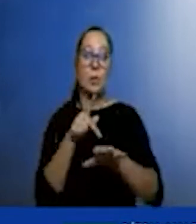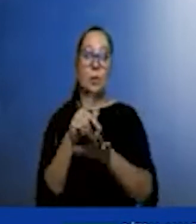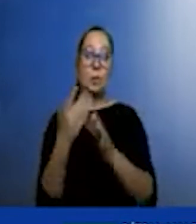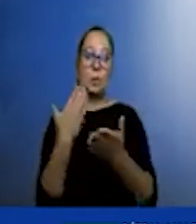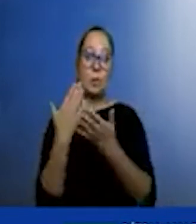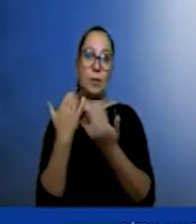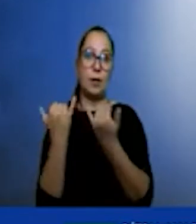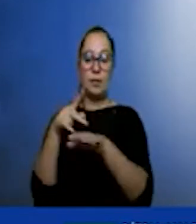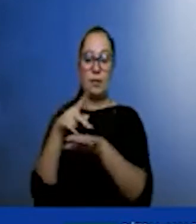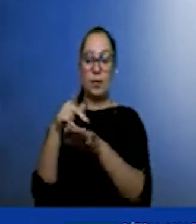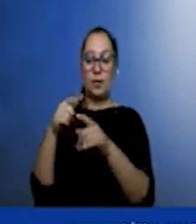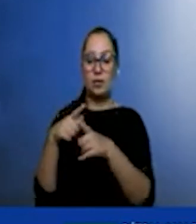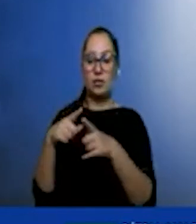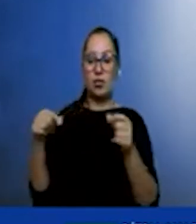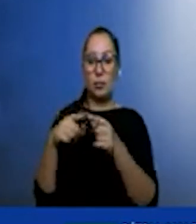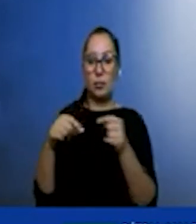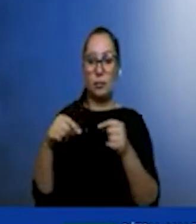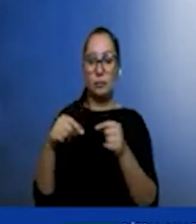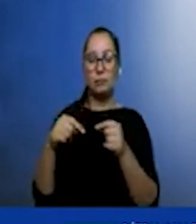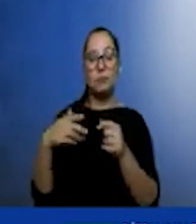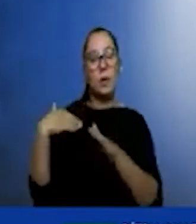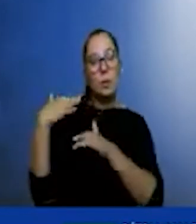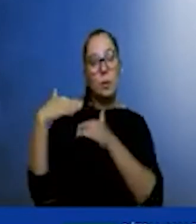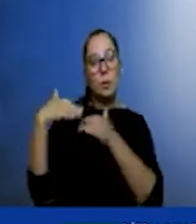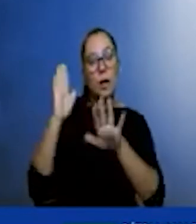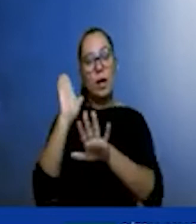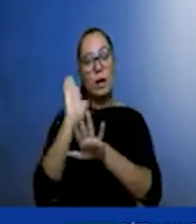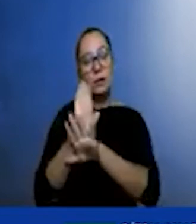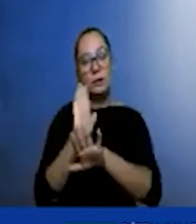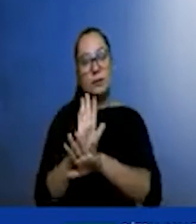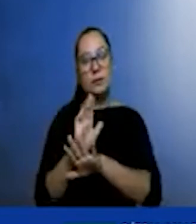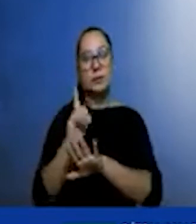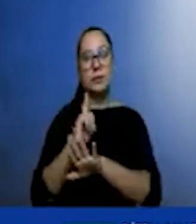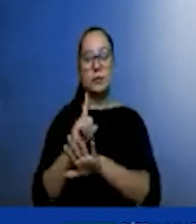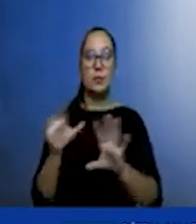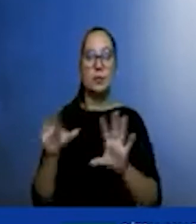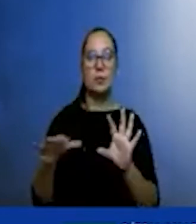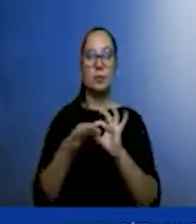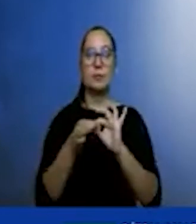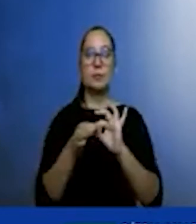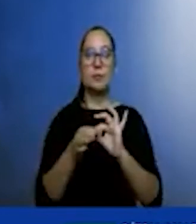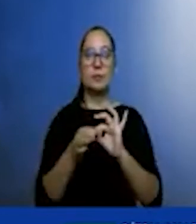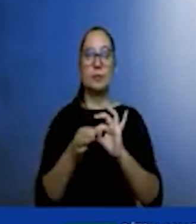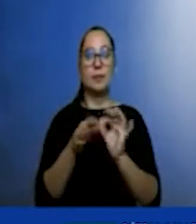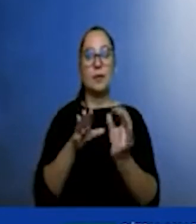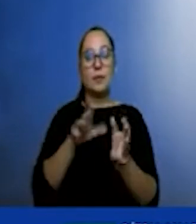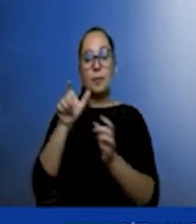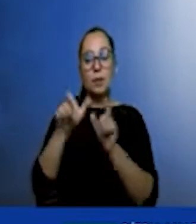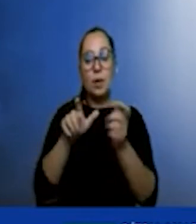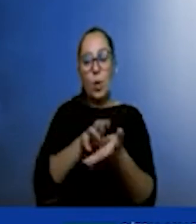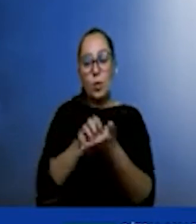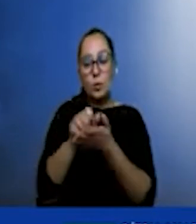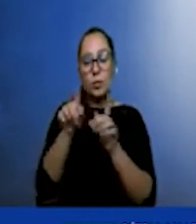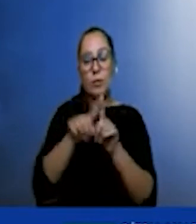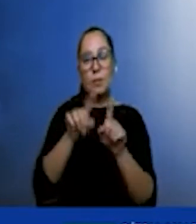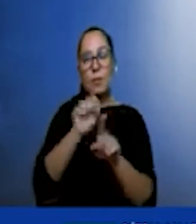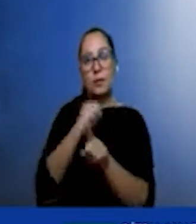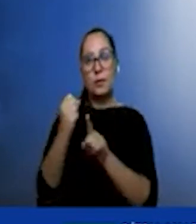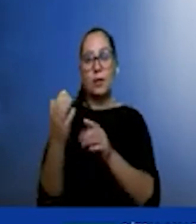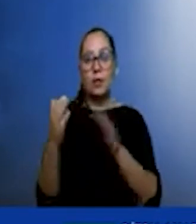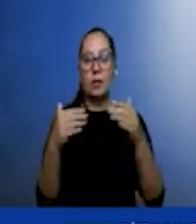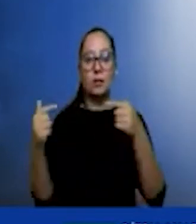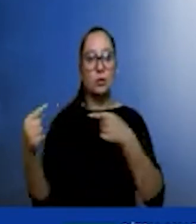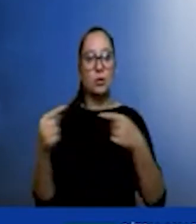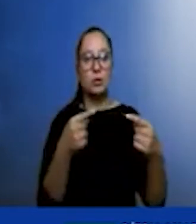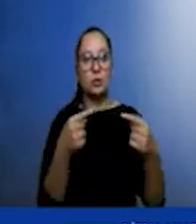exemplo, é um processo que tem ajudado muito a trazer no argumento também da Fernanda, o consumidor e a sociedade para essa discussão, para uma discussão de